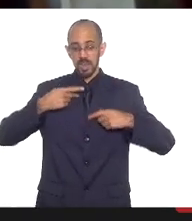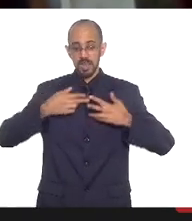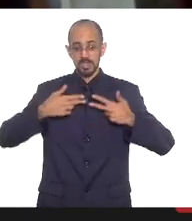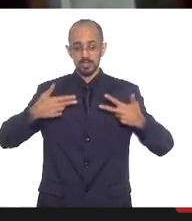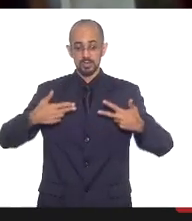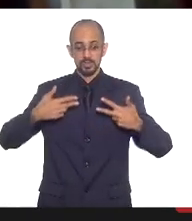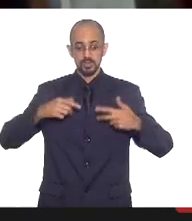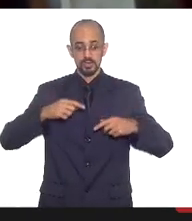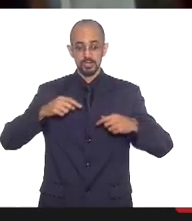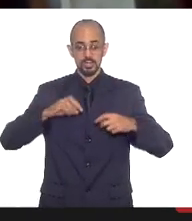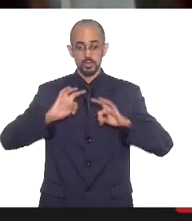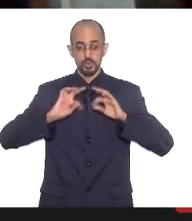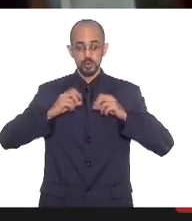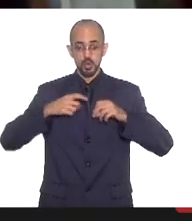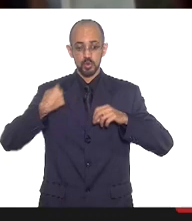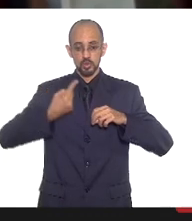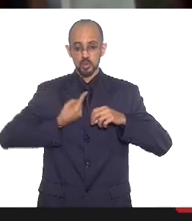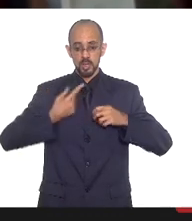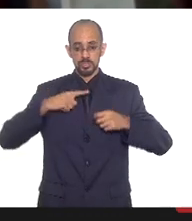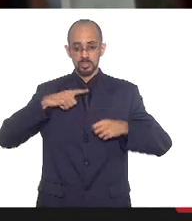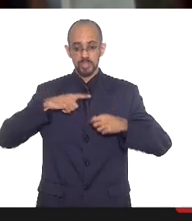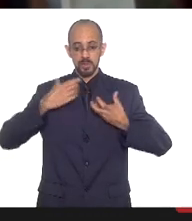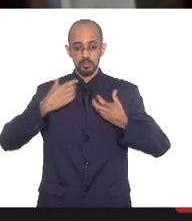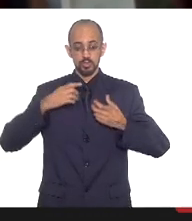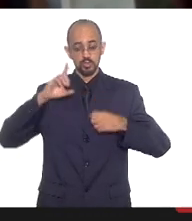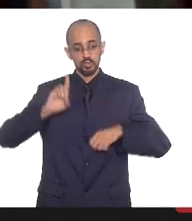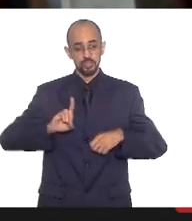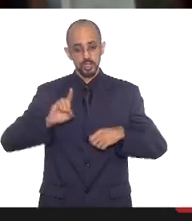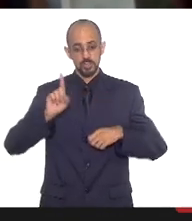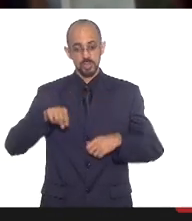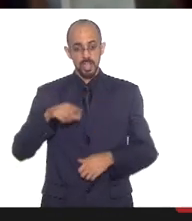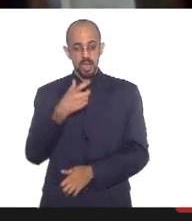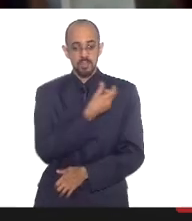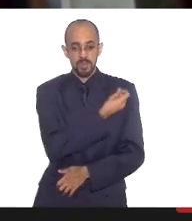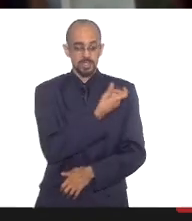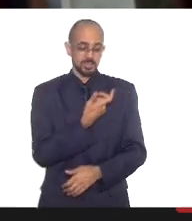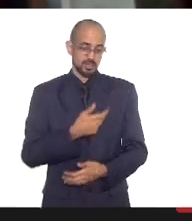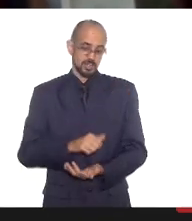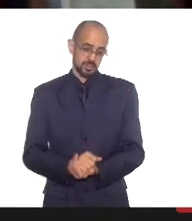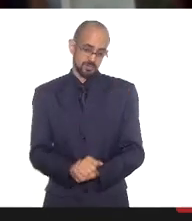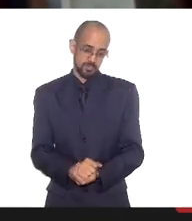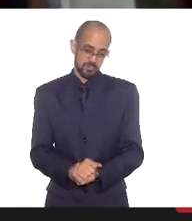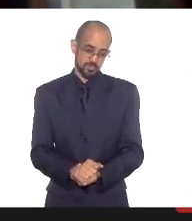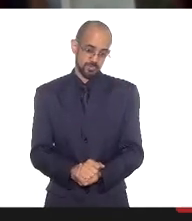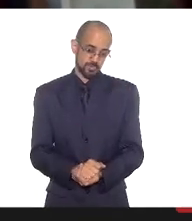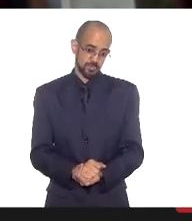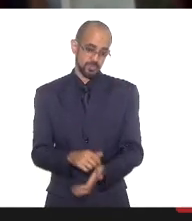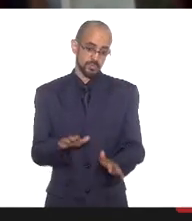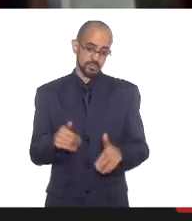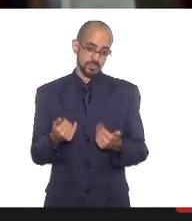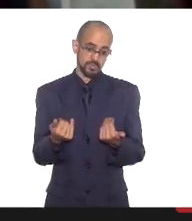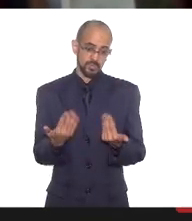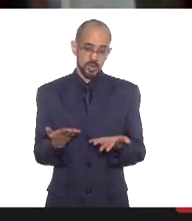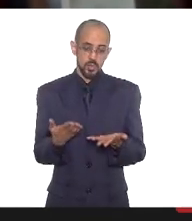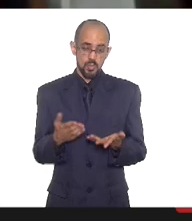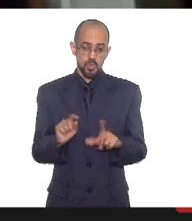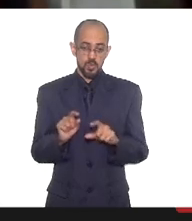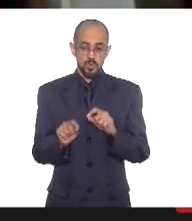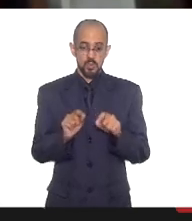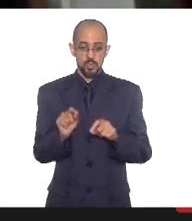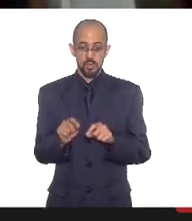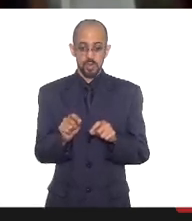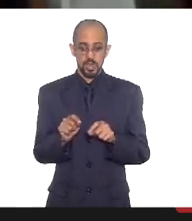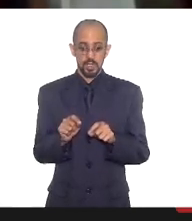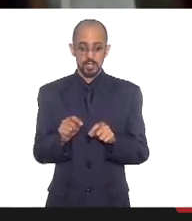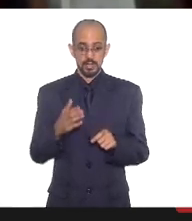falando daquilo que todo mundo tem direito que é uma vacina né É acesso realmente ela então tá aqui esse meu